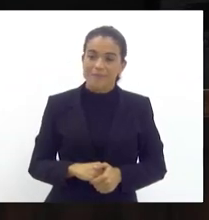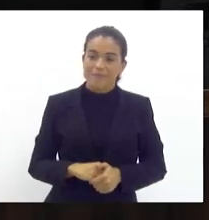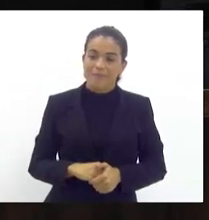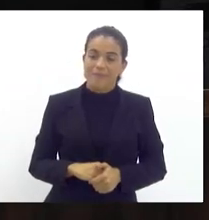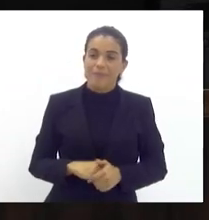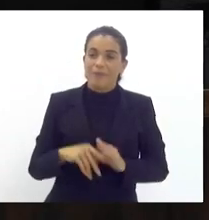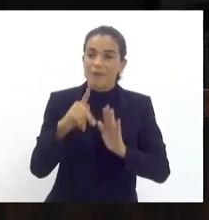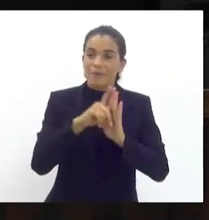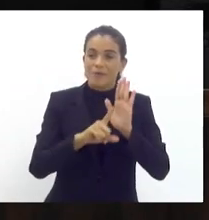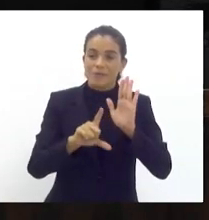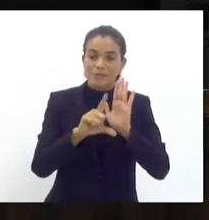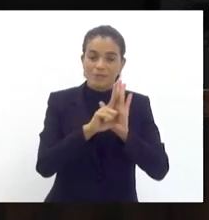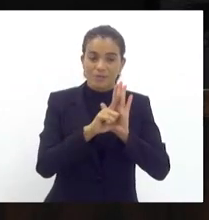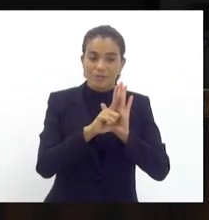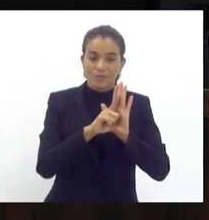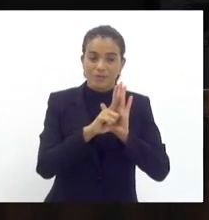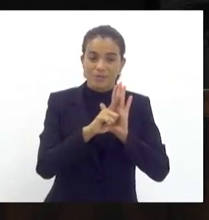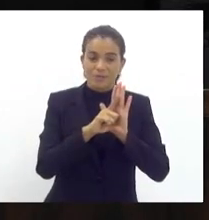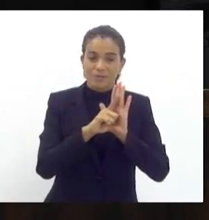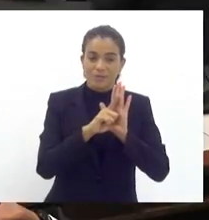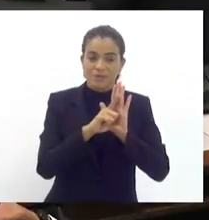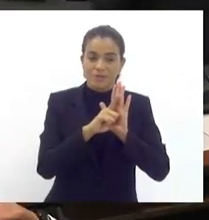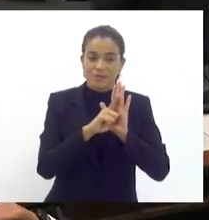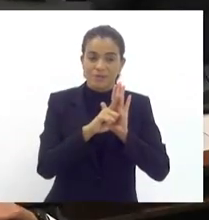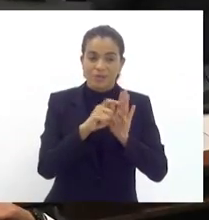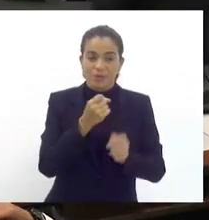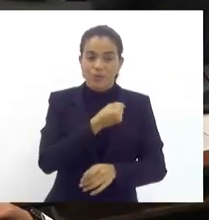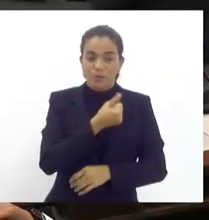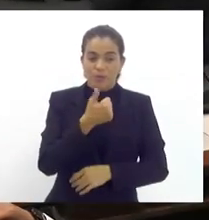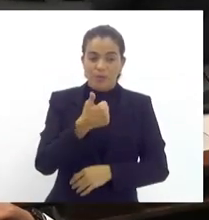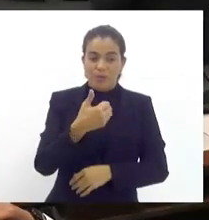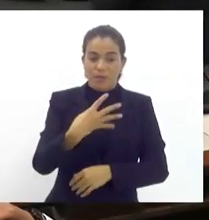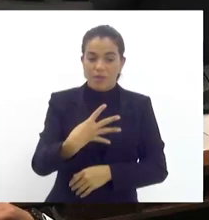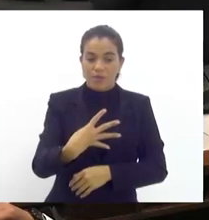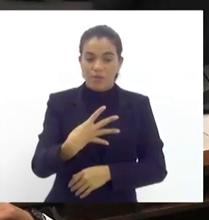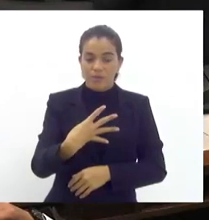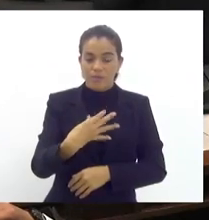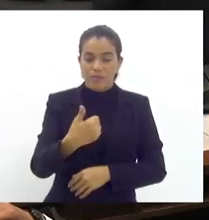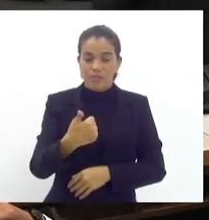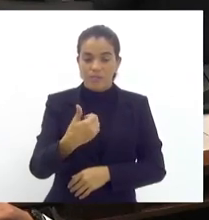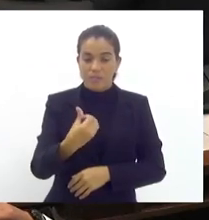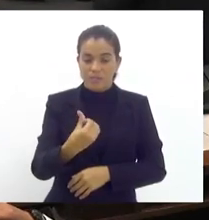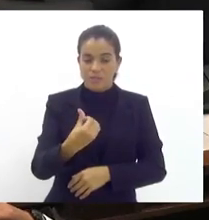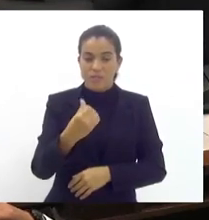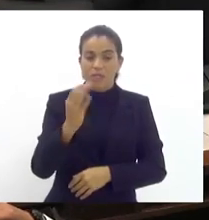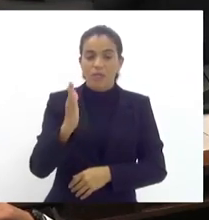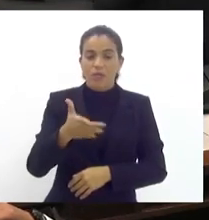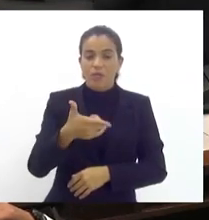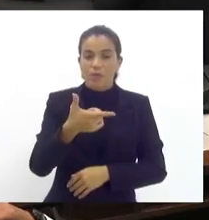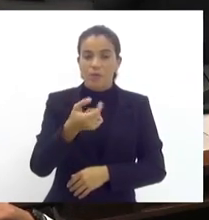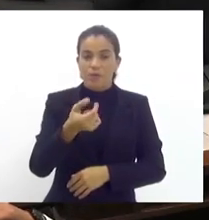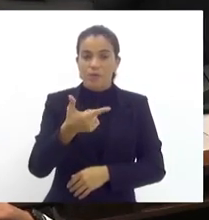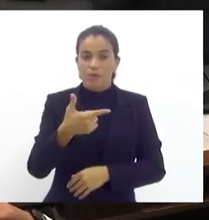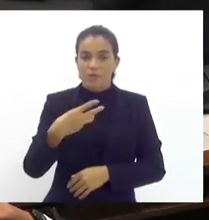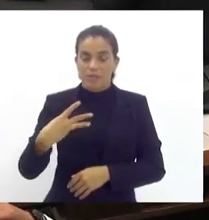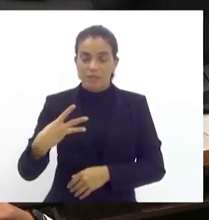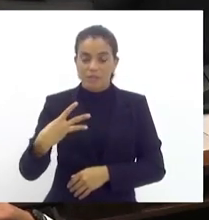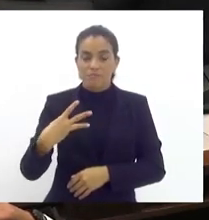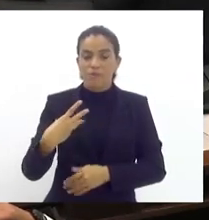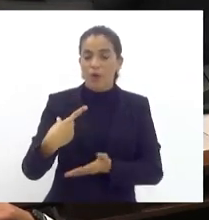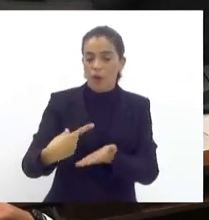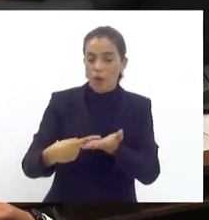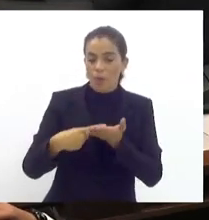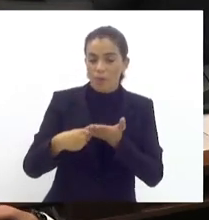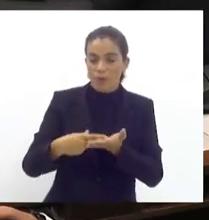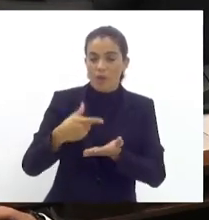o projeto de lei número 14 16 2023 conforme acordado